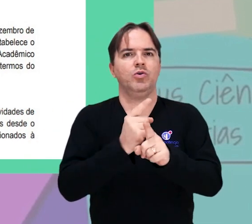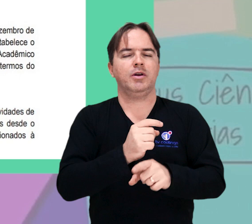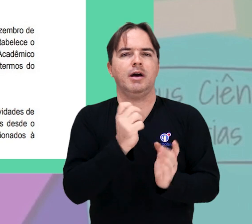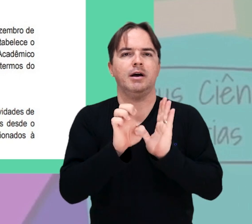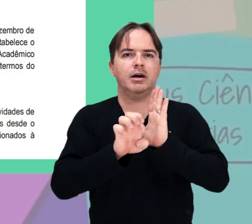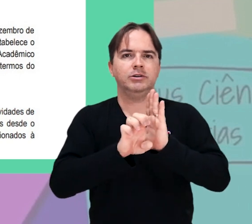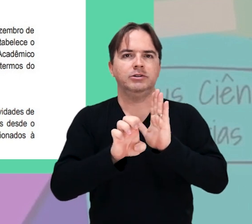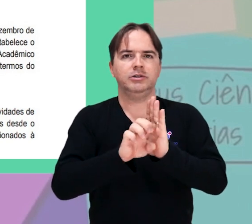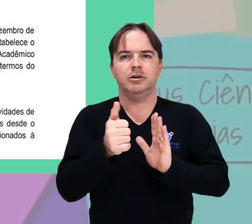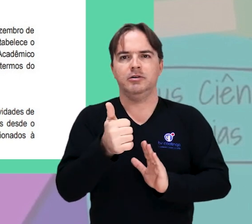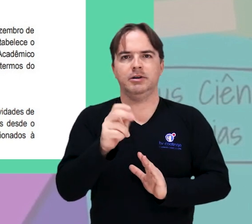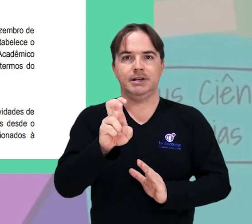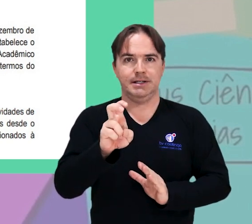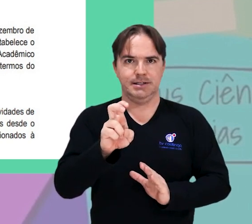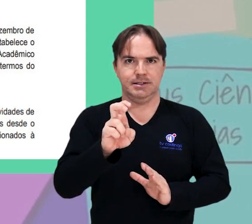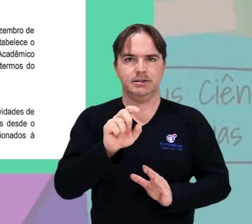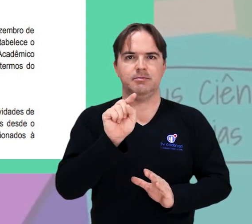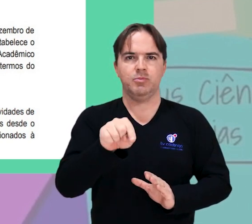2023